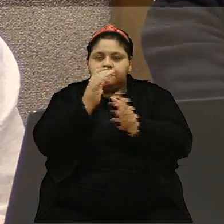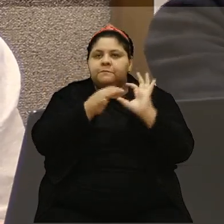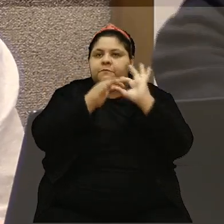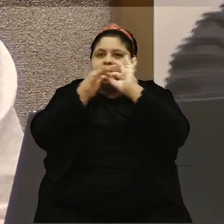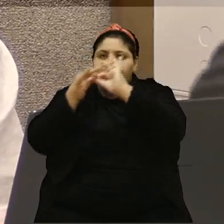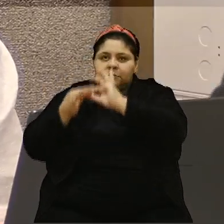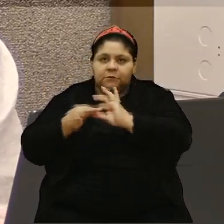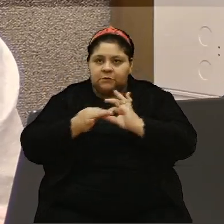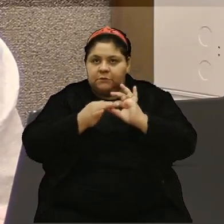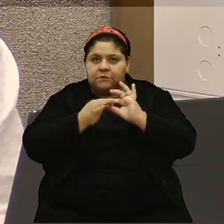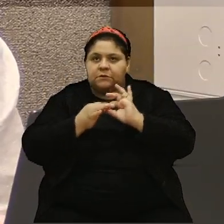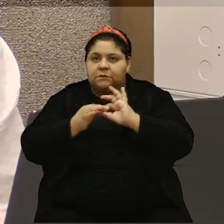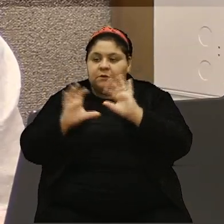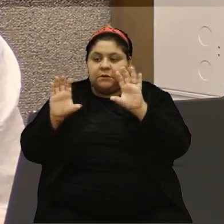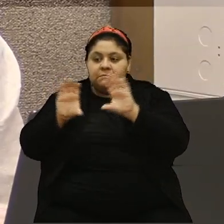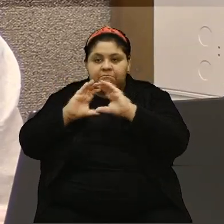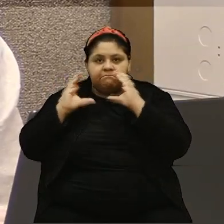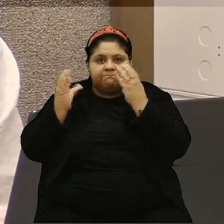àquelas comunidades.